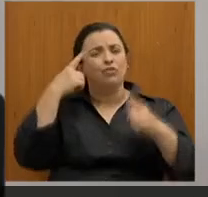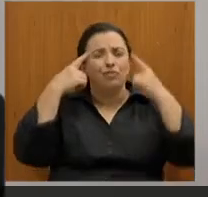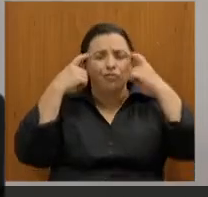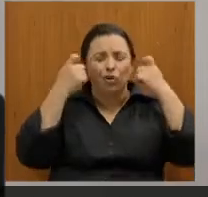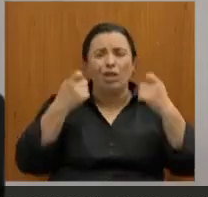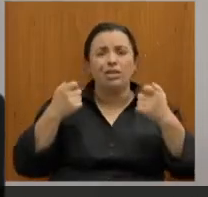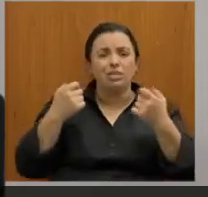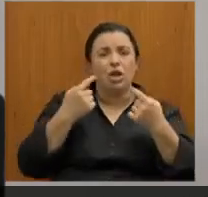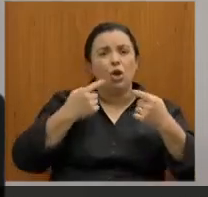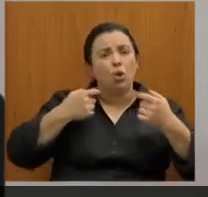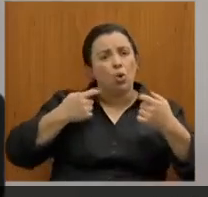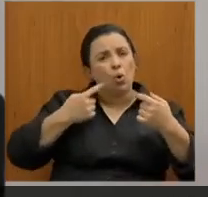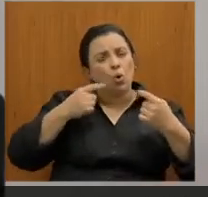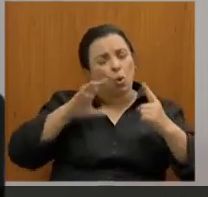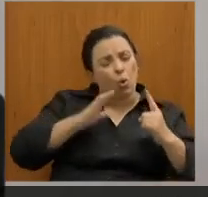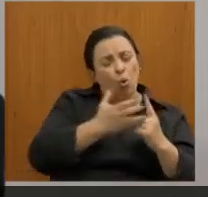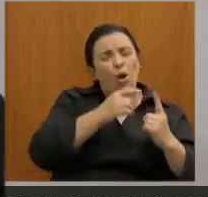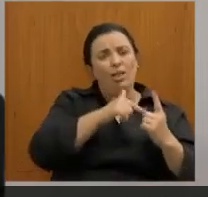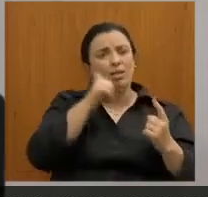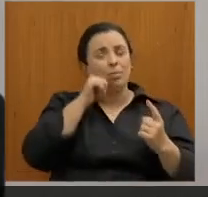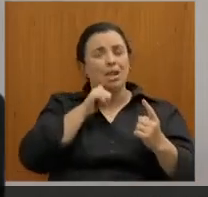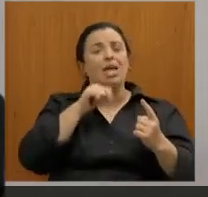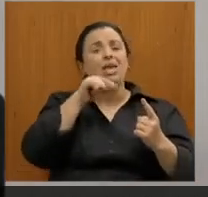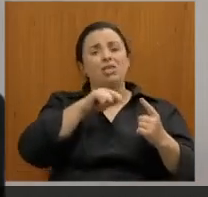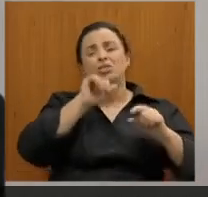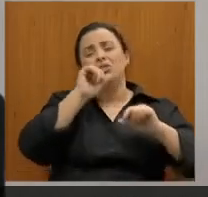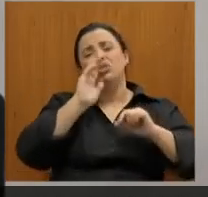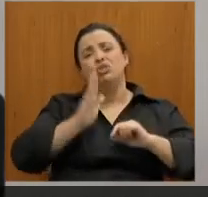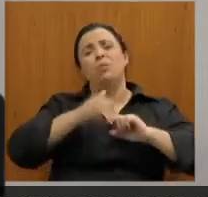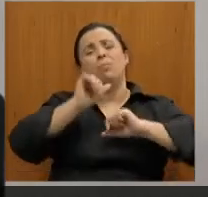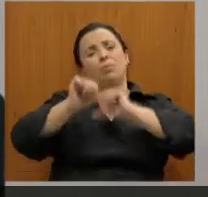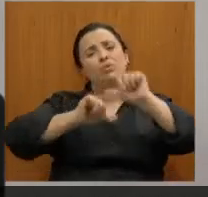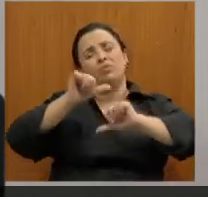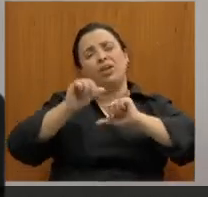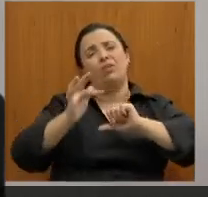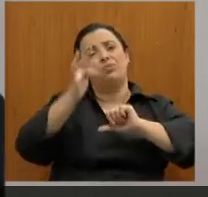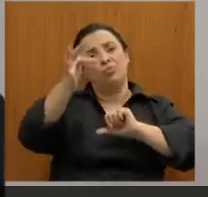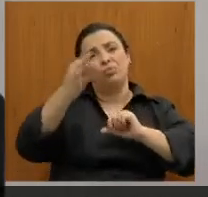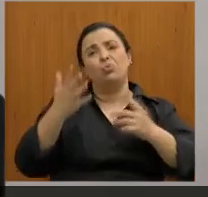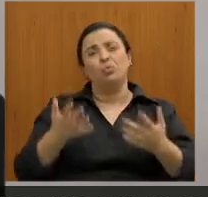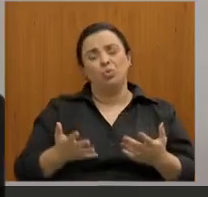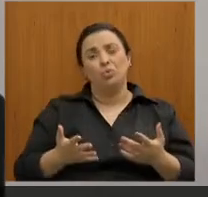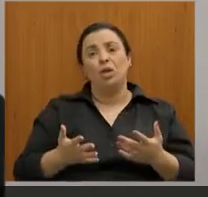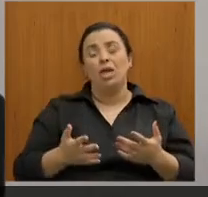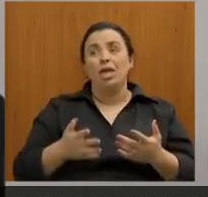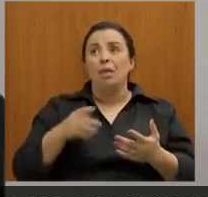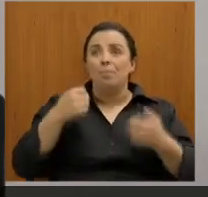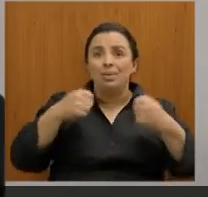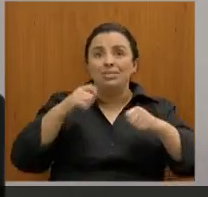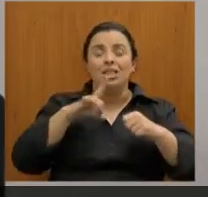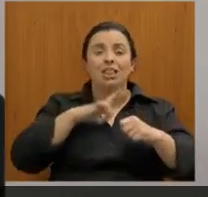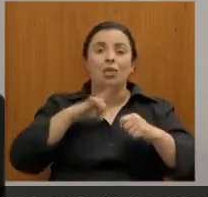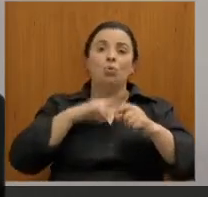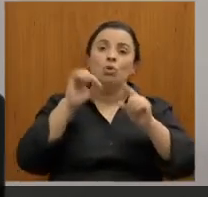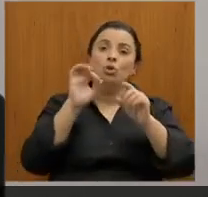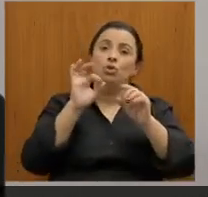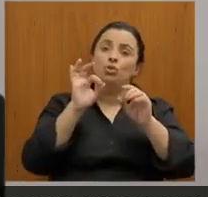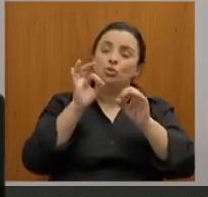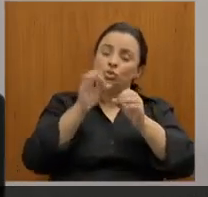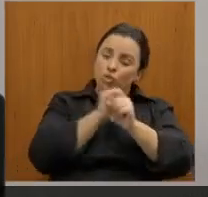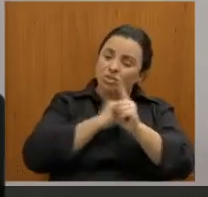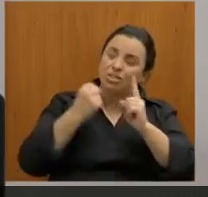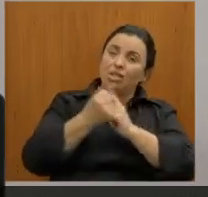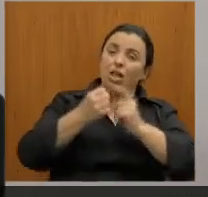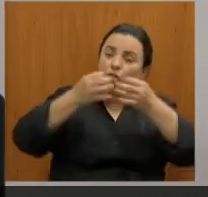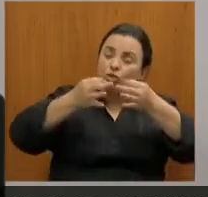uma vida de respeito e sem violência porque assim que tem que ser né mano sociedade justa é uma sociedade sem violência